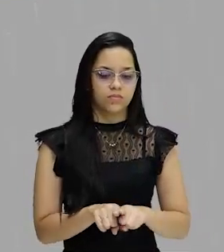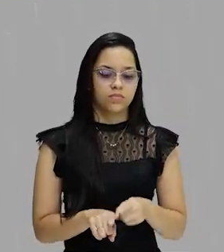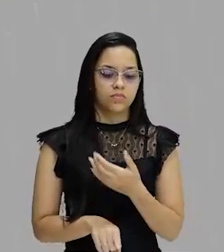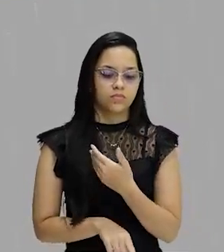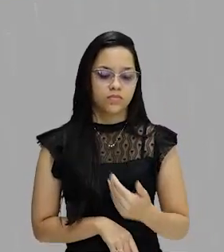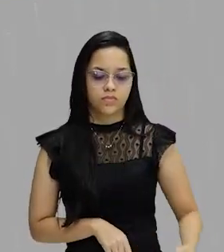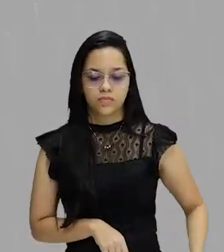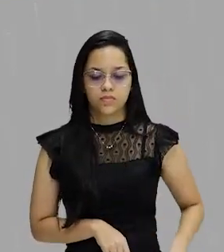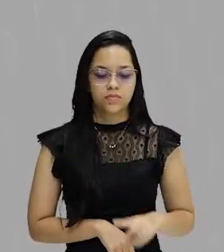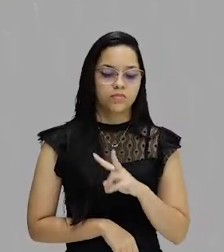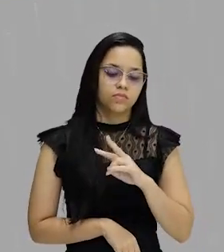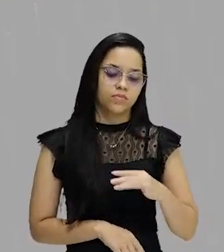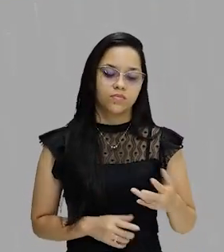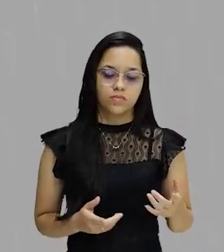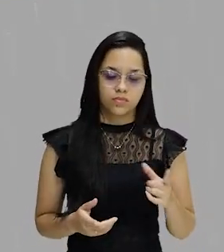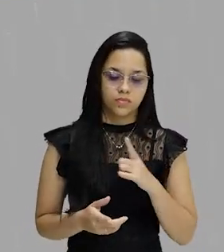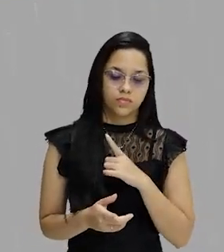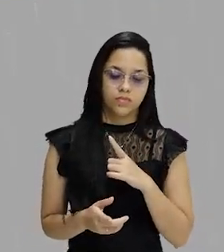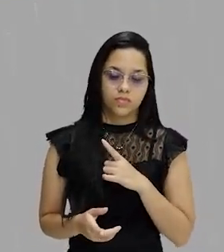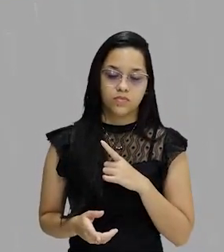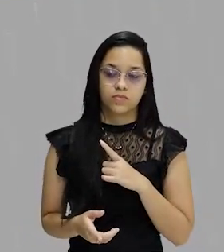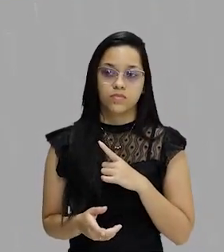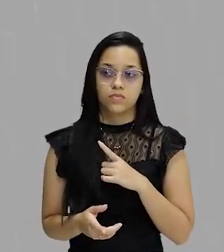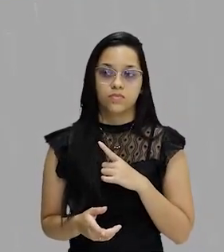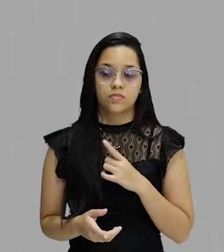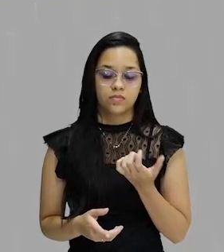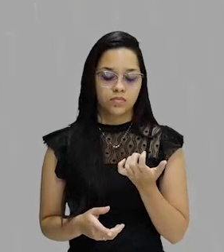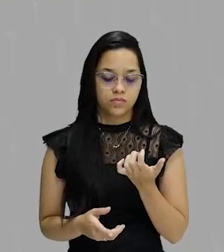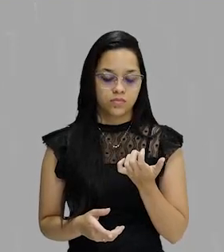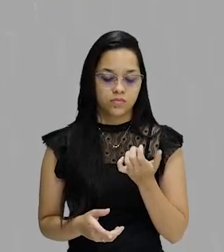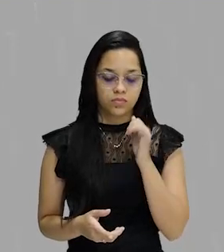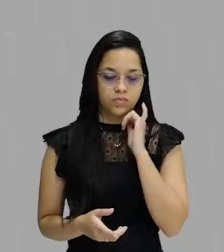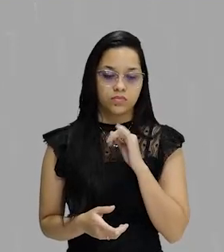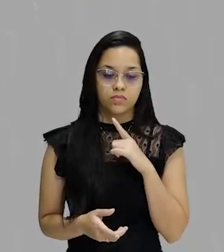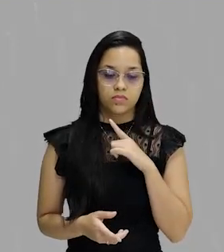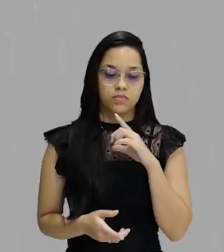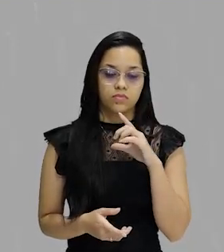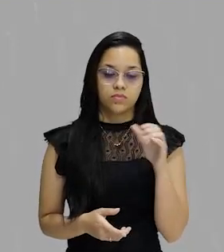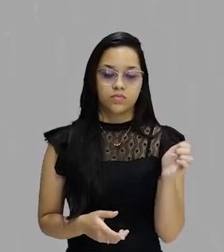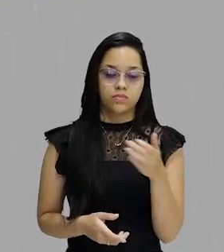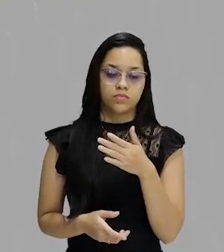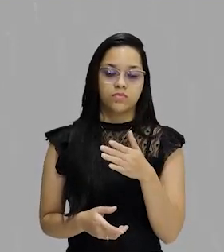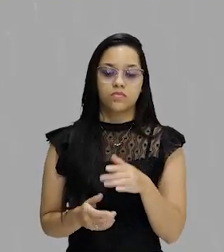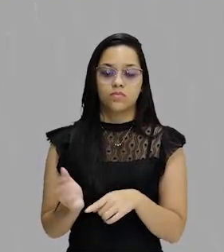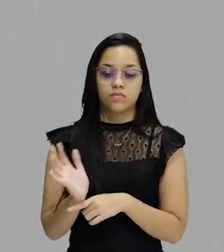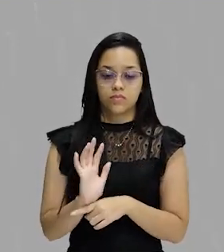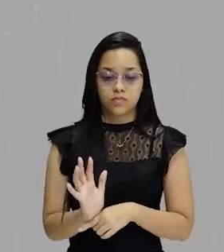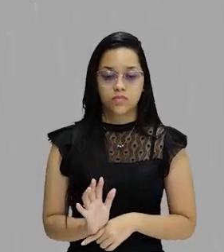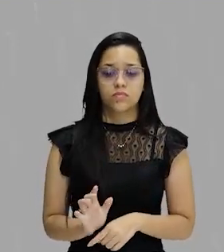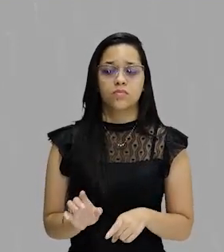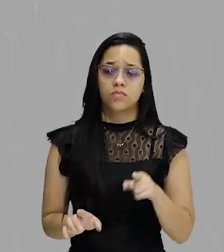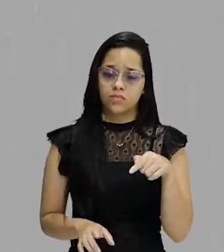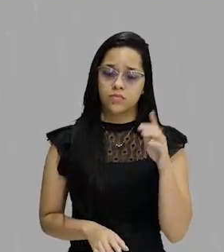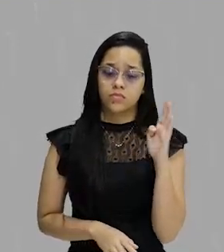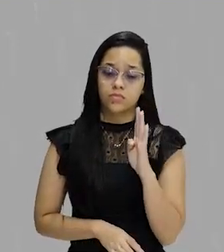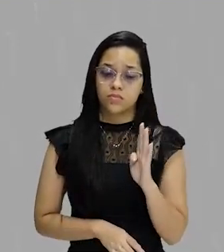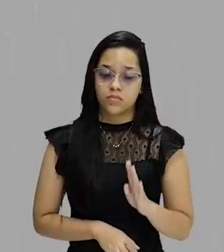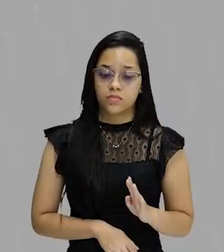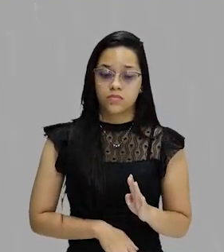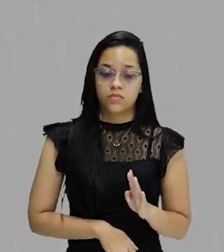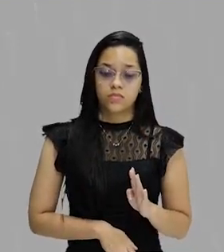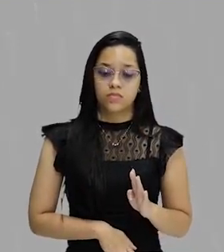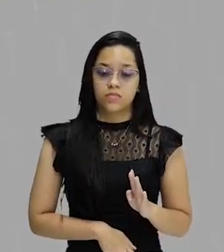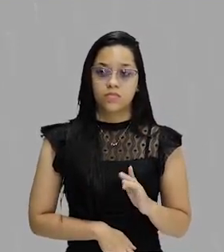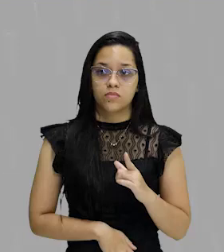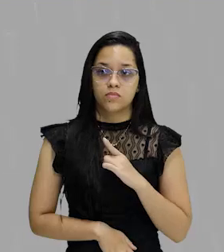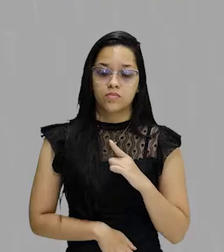governo basicamente vai estabelecer, vai criar, nós temos, por exemplo, o cinema novo. O cinema novo brasileiro, ele vai